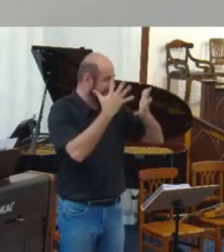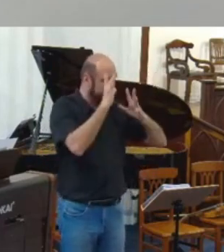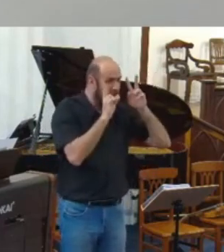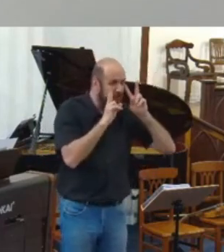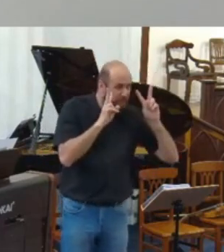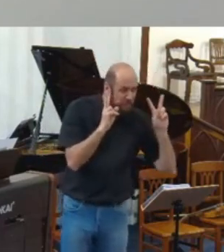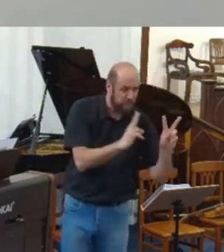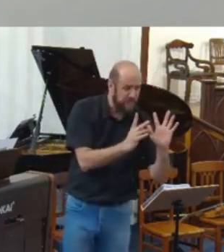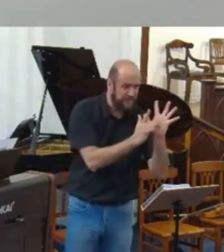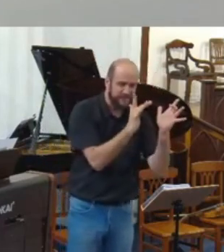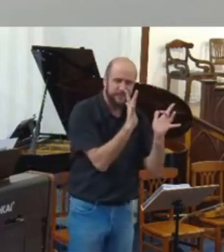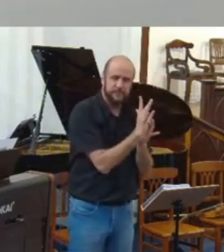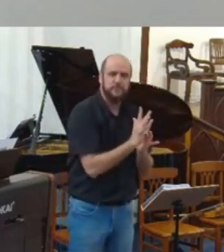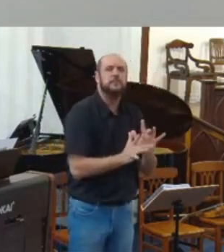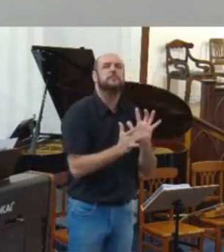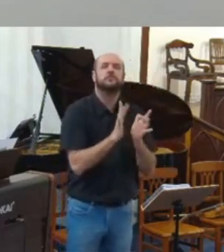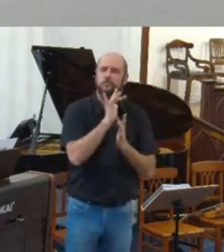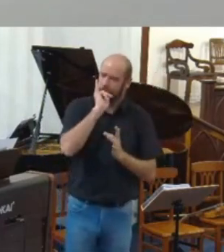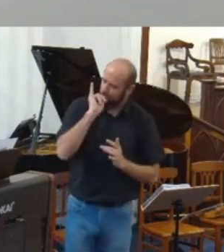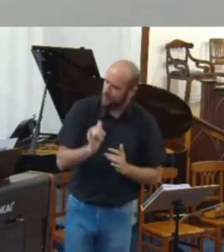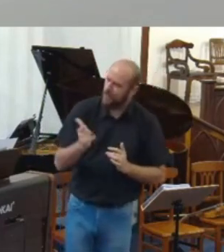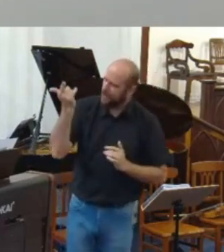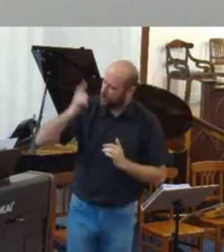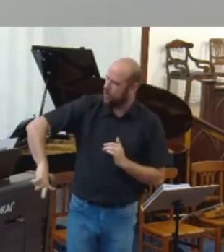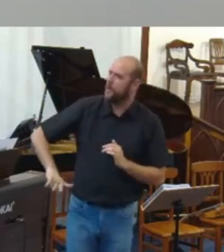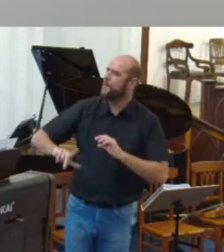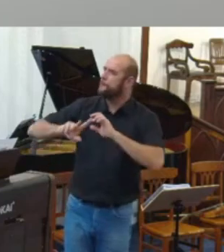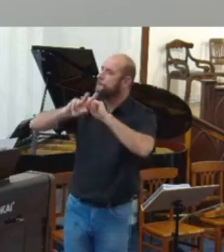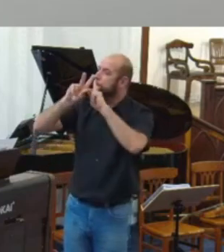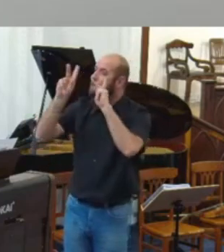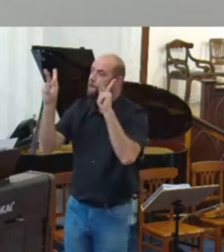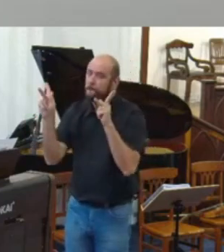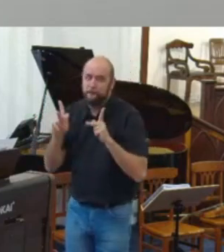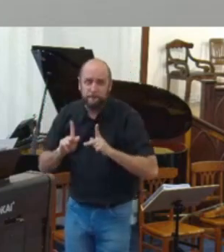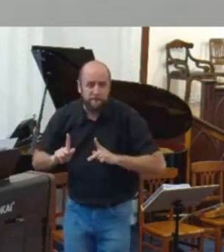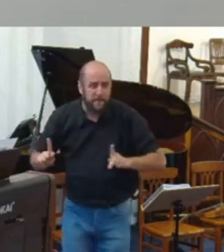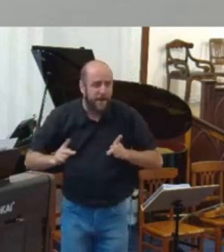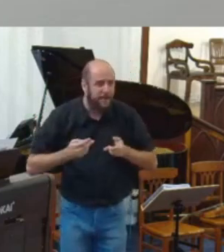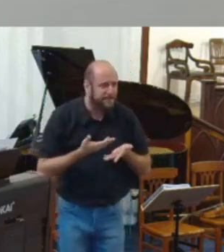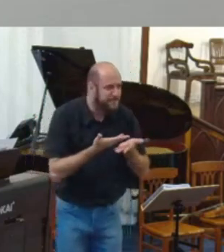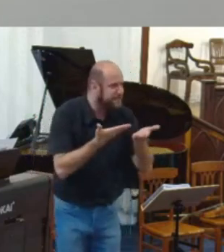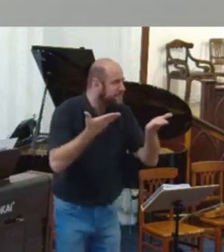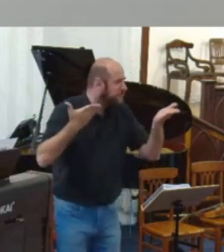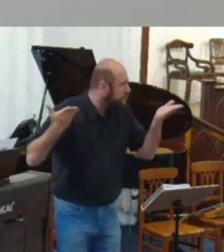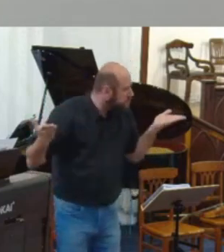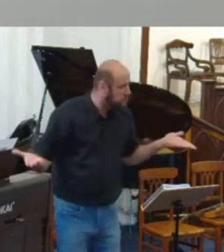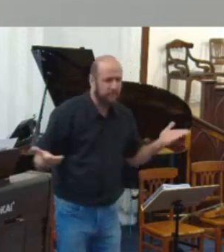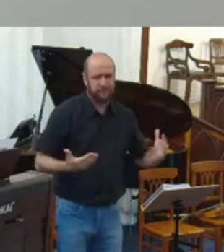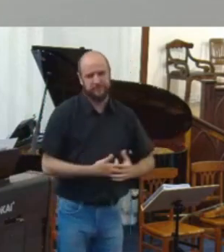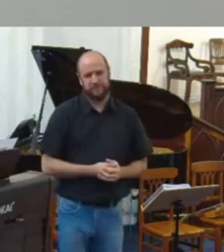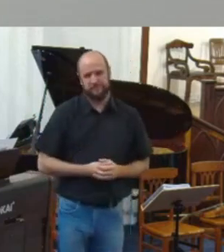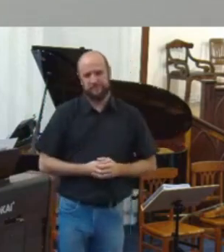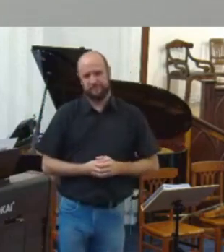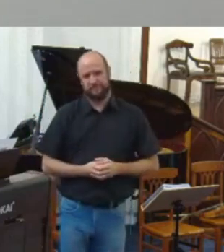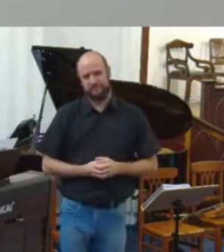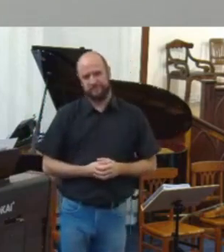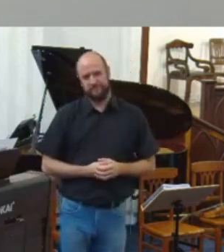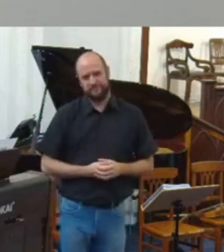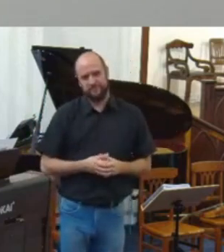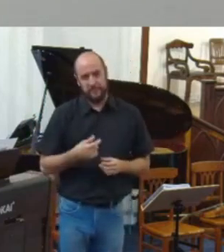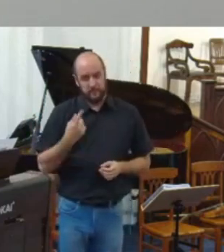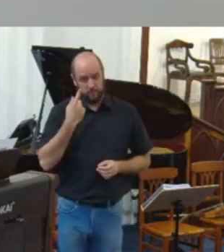Senhor, e ele reforça que a paz esteja com vocês. Se nós olhássemos